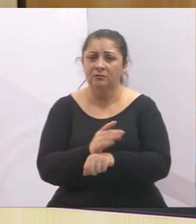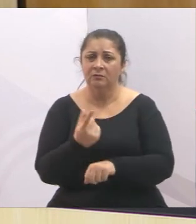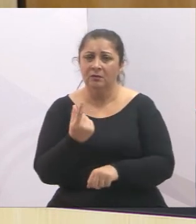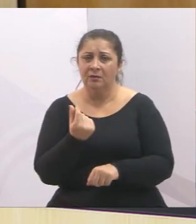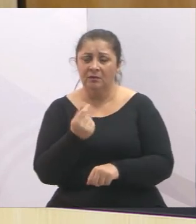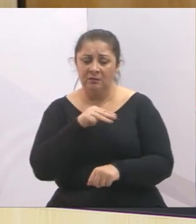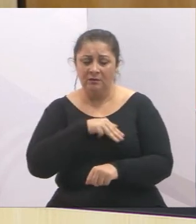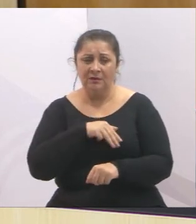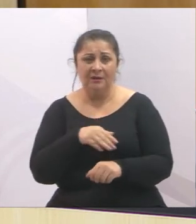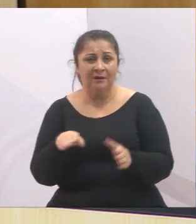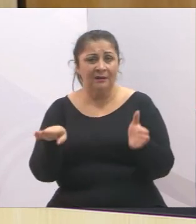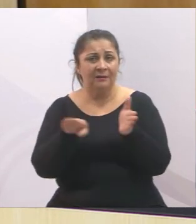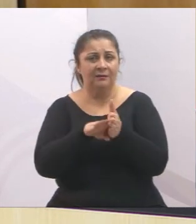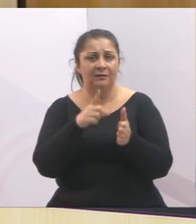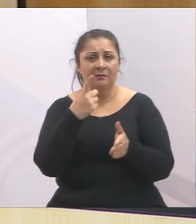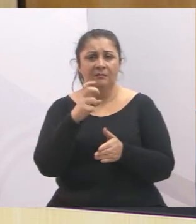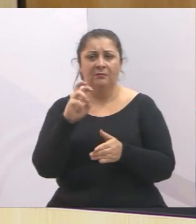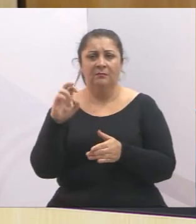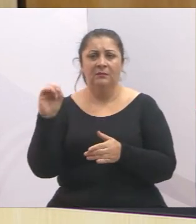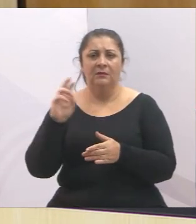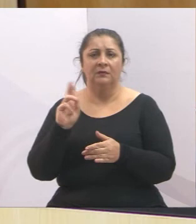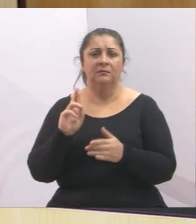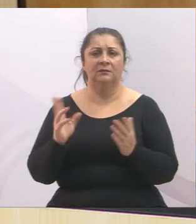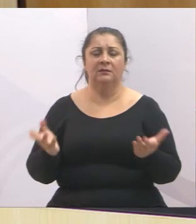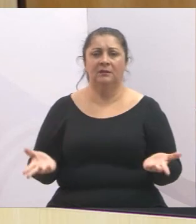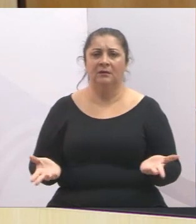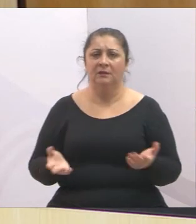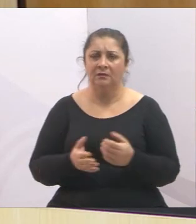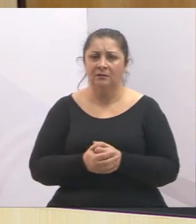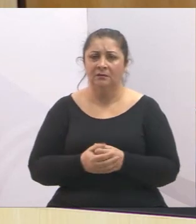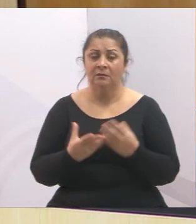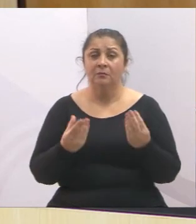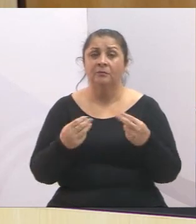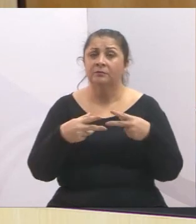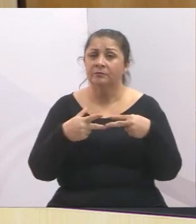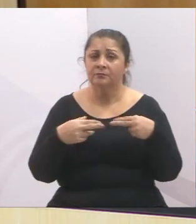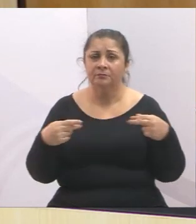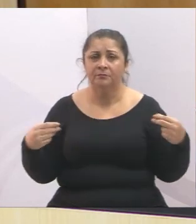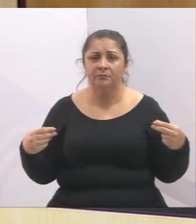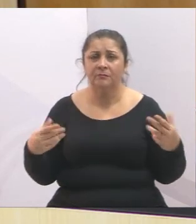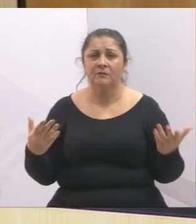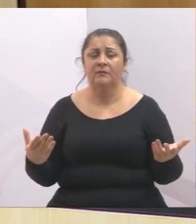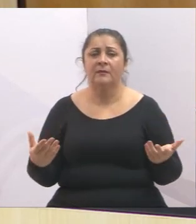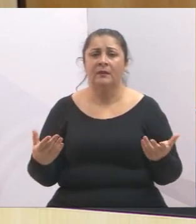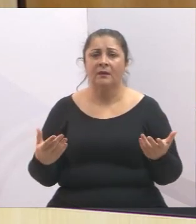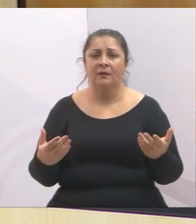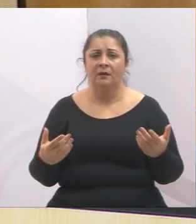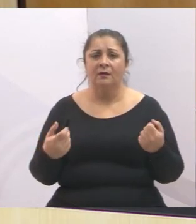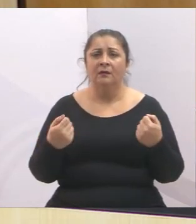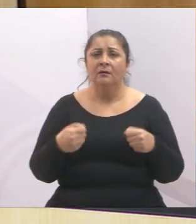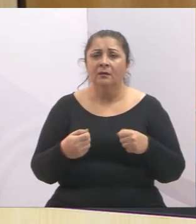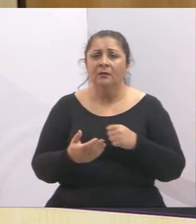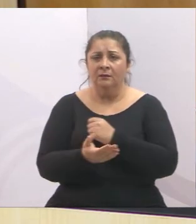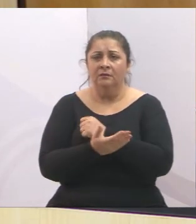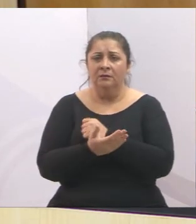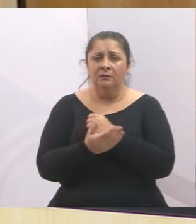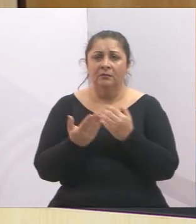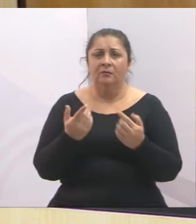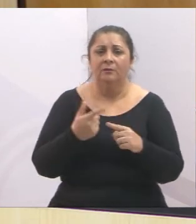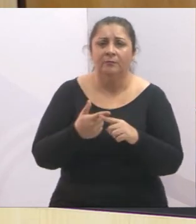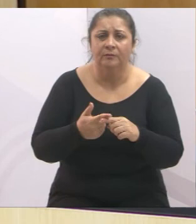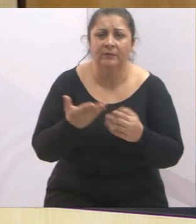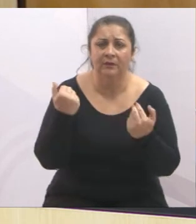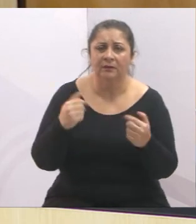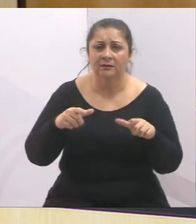R$ 1.500 e muitas novidades aos moradores que na sua maioria veio de área de regularização